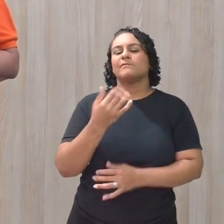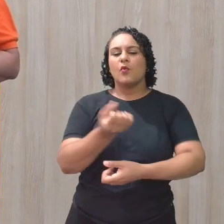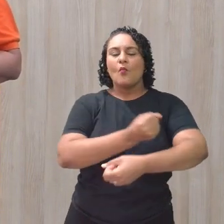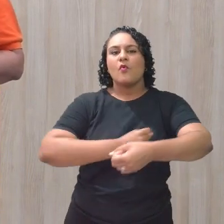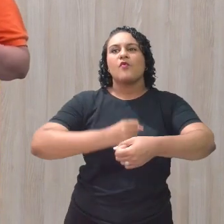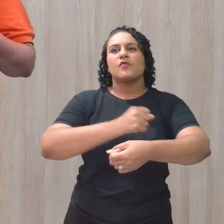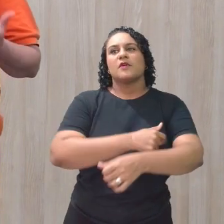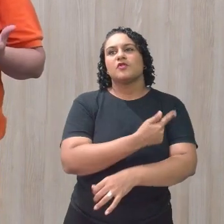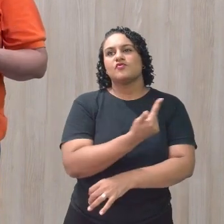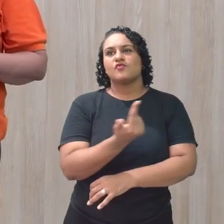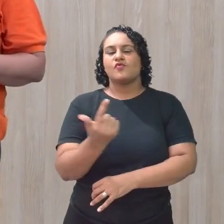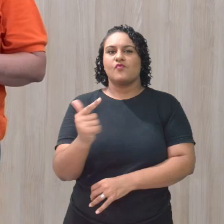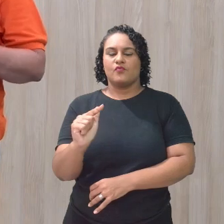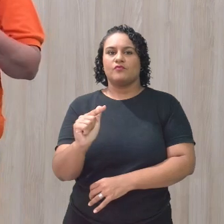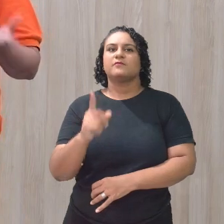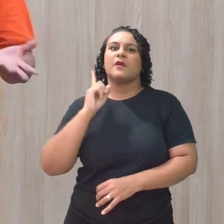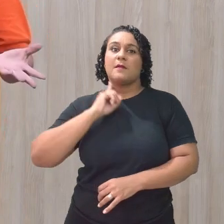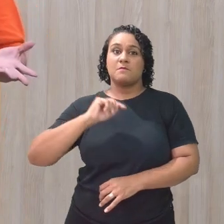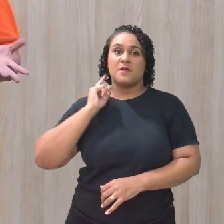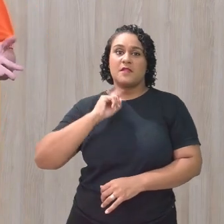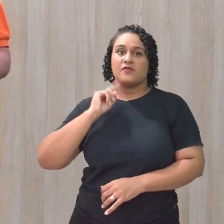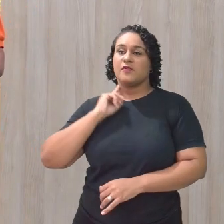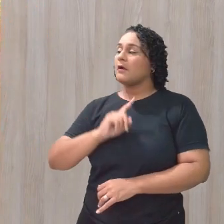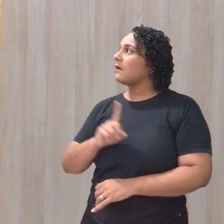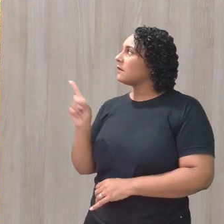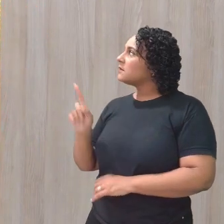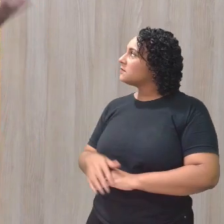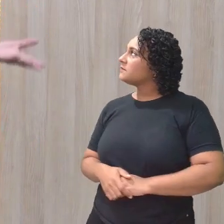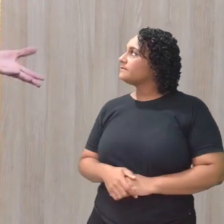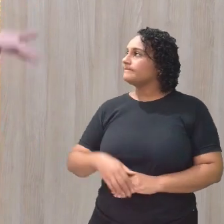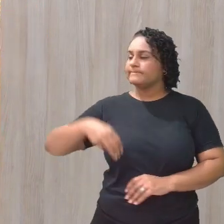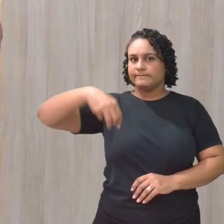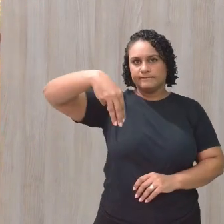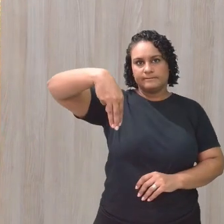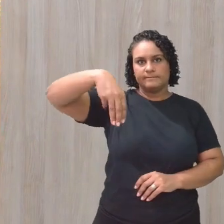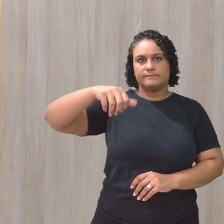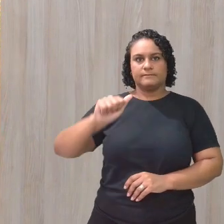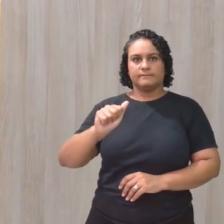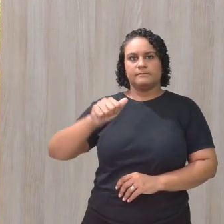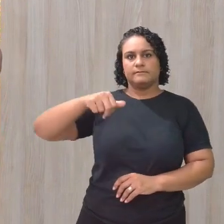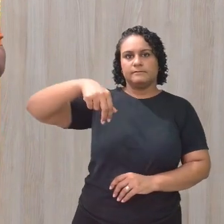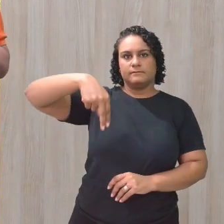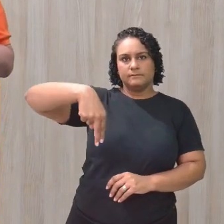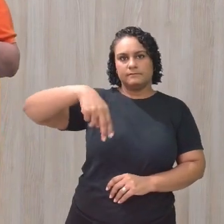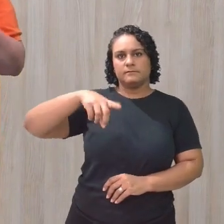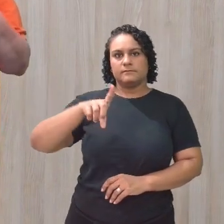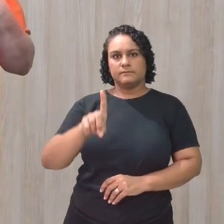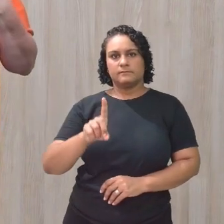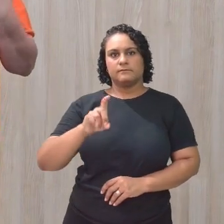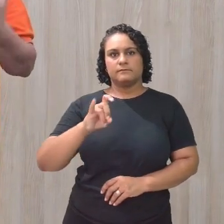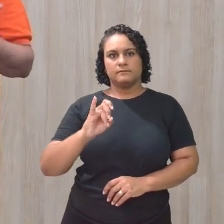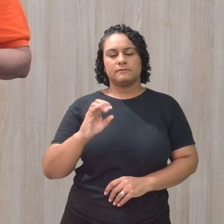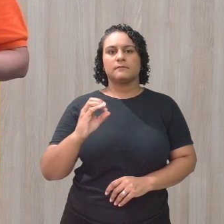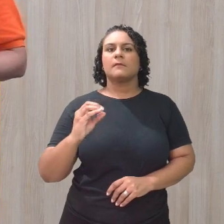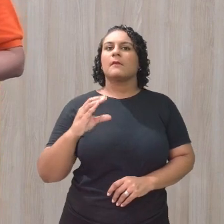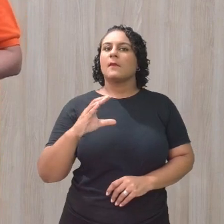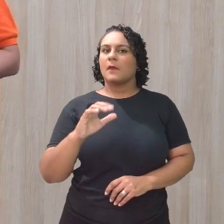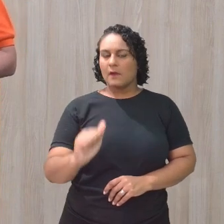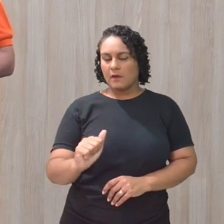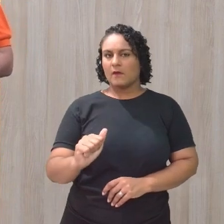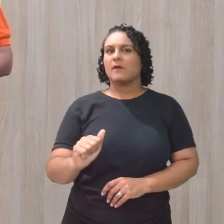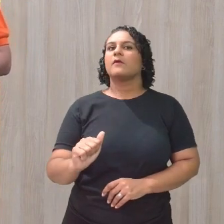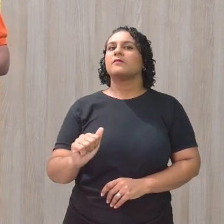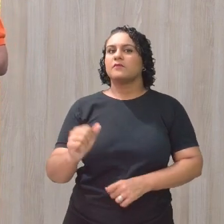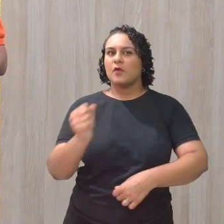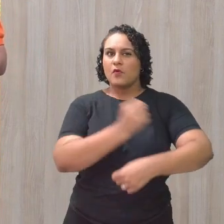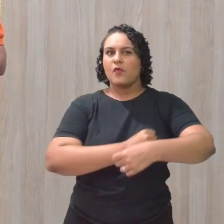é chamada, não é como em Minas, de mandioca, que é a que chamamos aqui, a que faz farinha. Então, a que cozinha lá